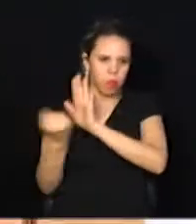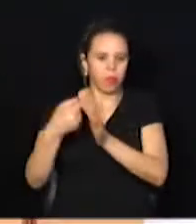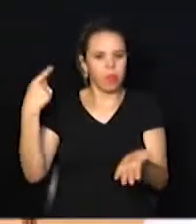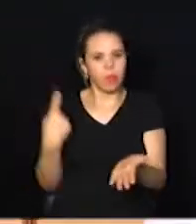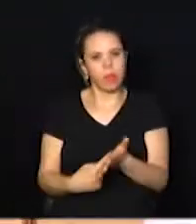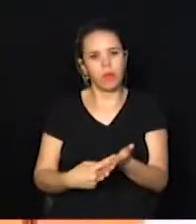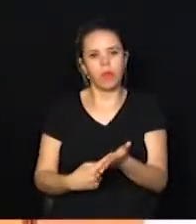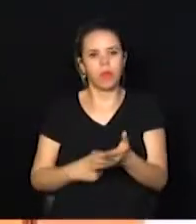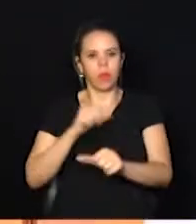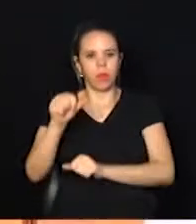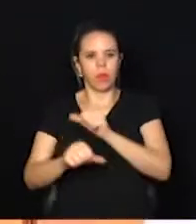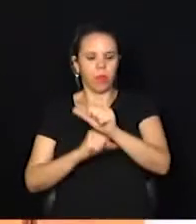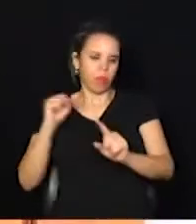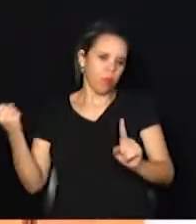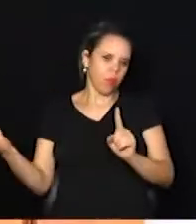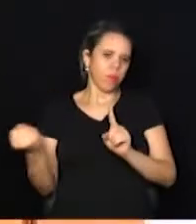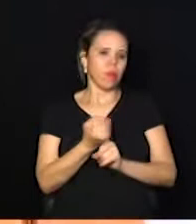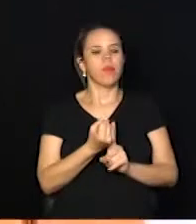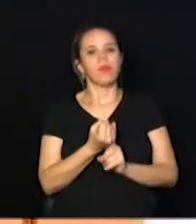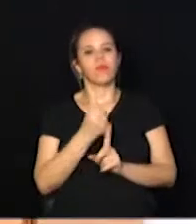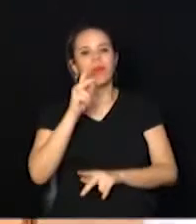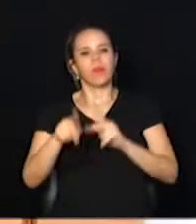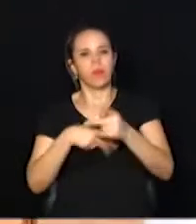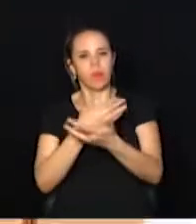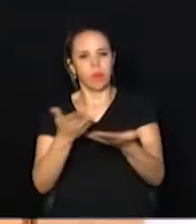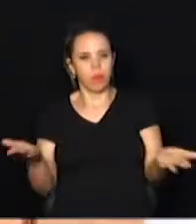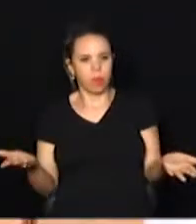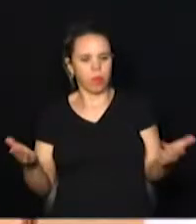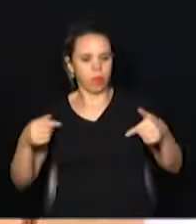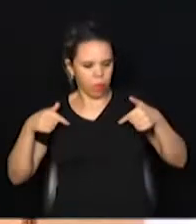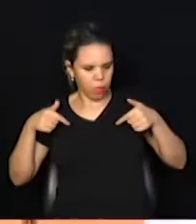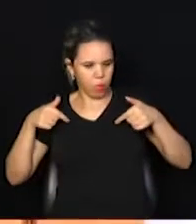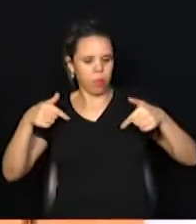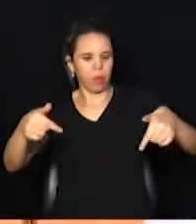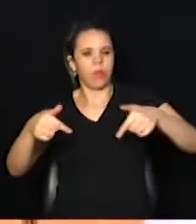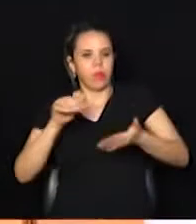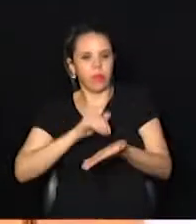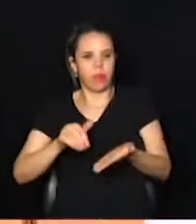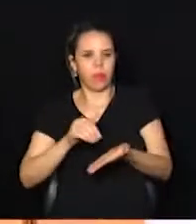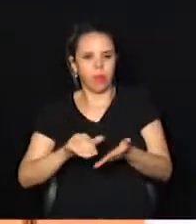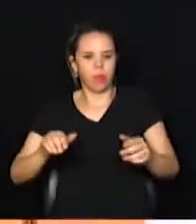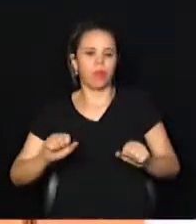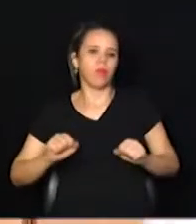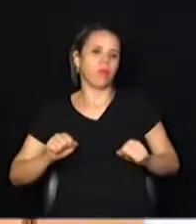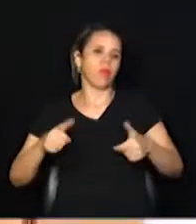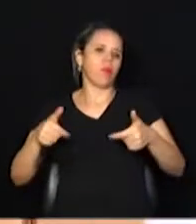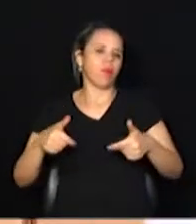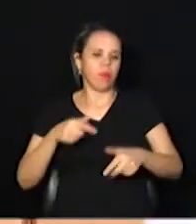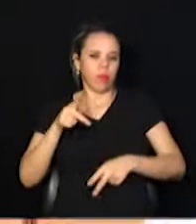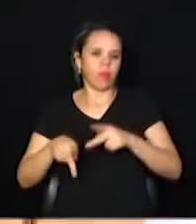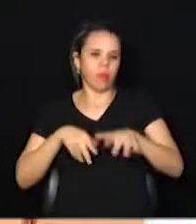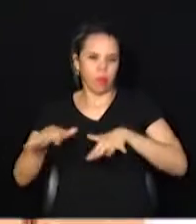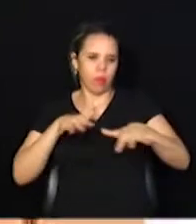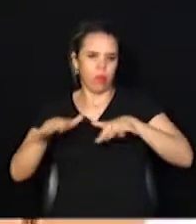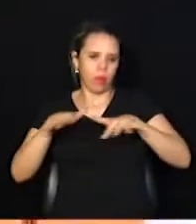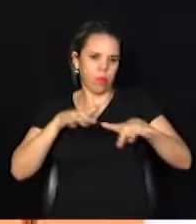a transformação social e com as causas populares. Atuando na assessoria da Assembleia do Povo, importante movimento